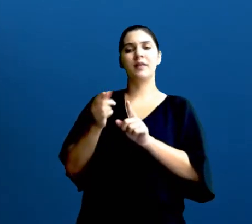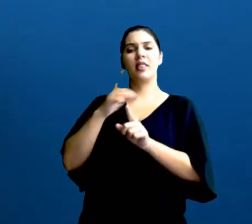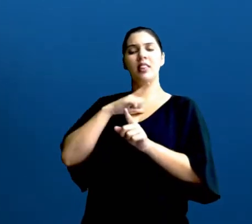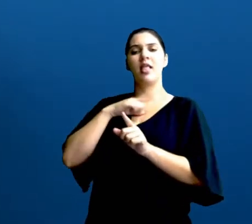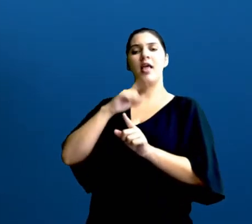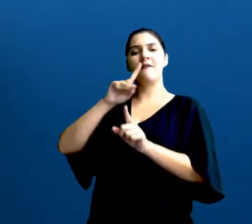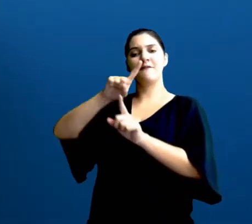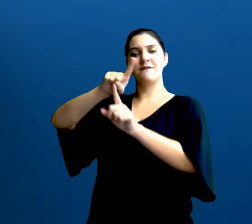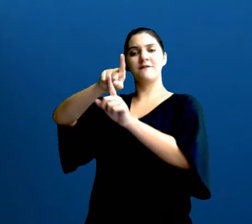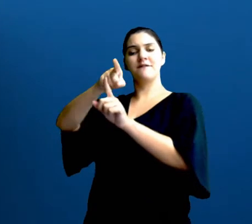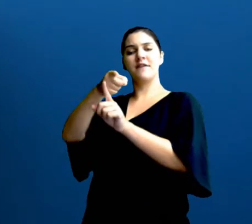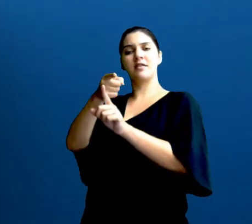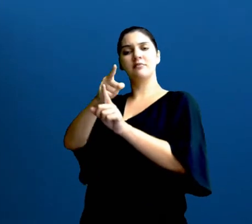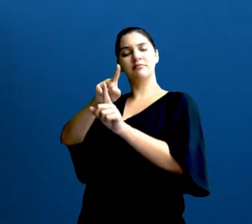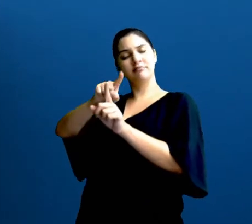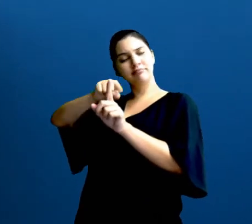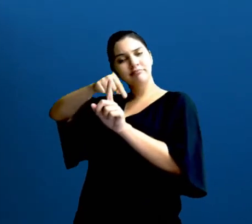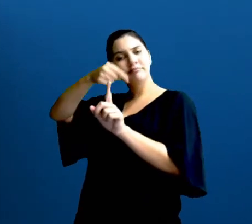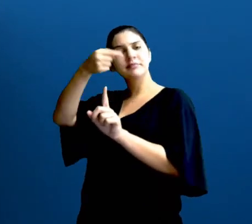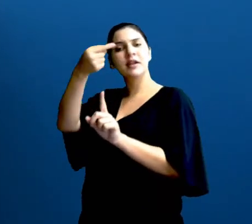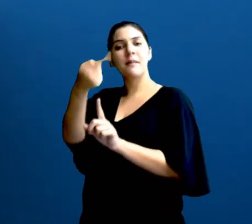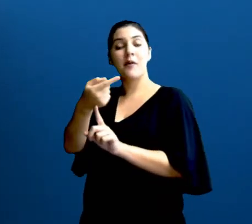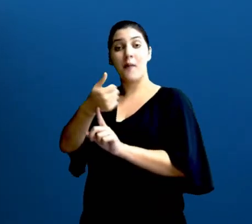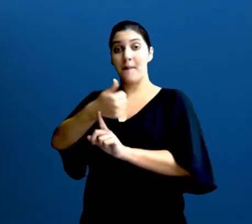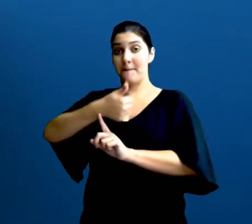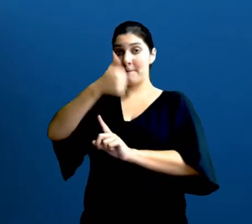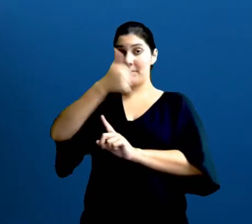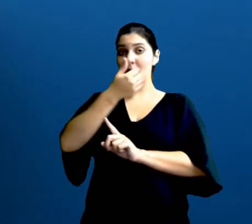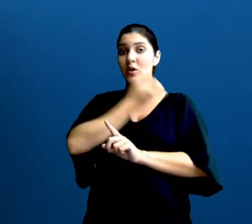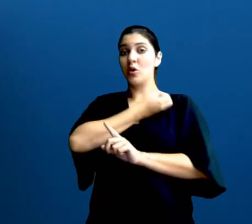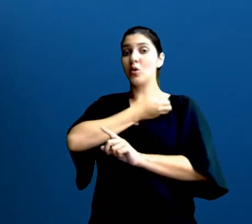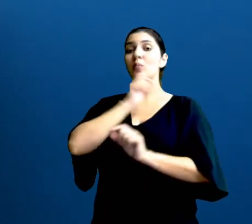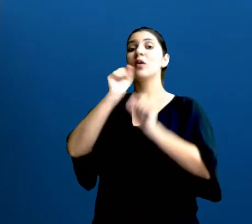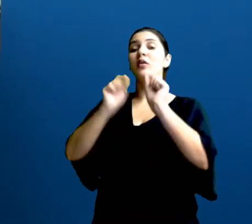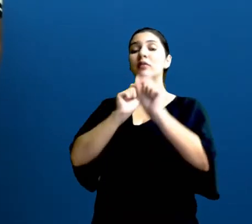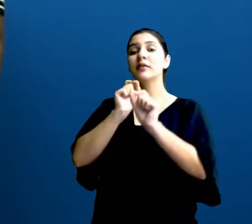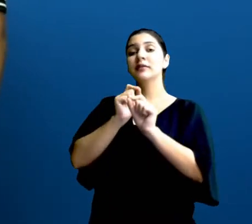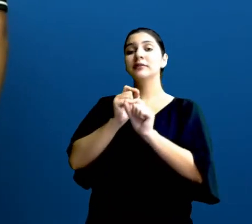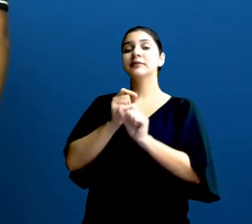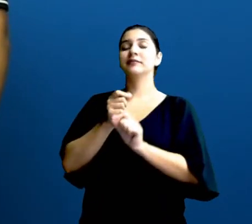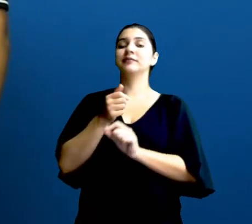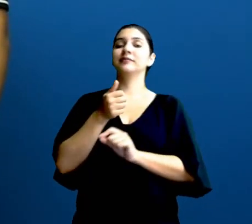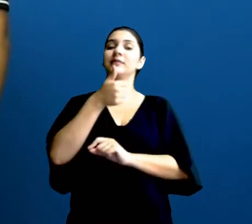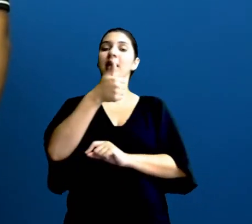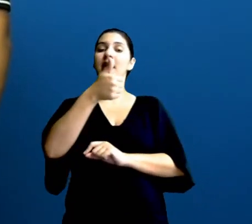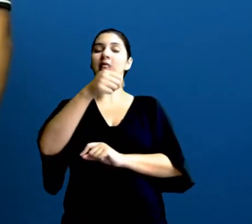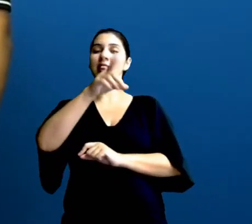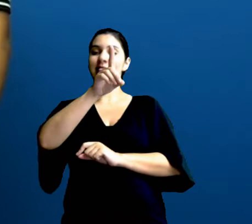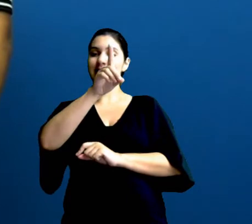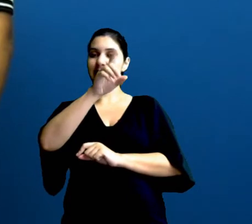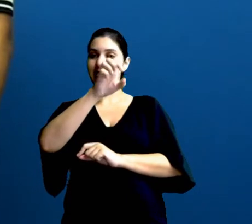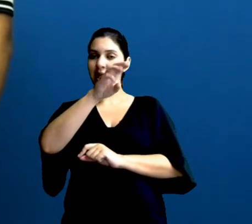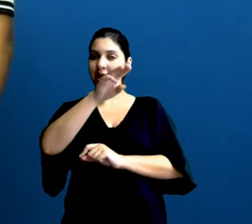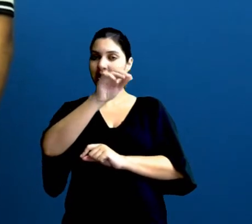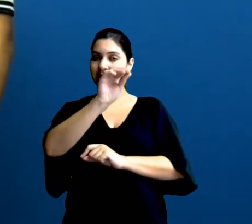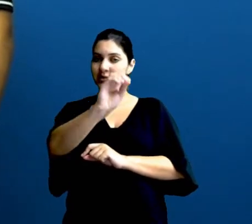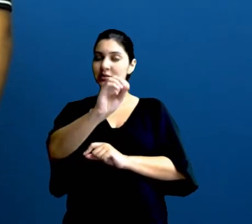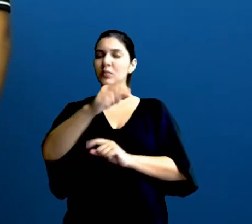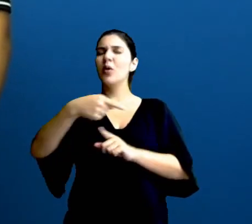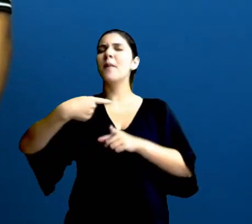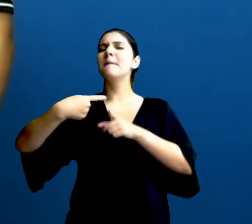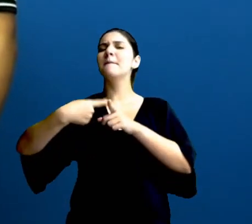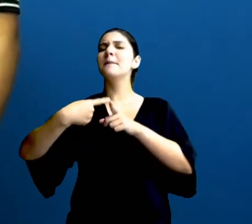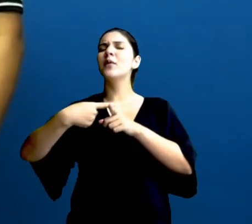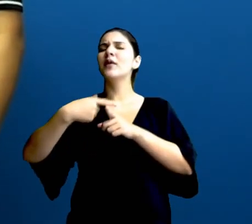dessa vírgula, como se fosse uma filinha. Então, o primeiro número é o quê? É o décimo. Por